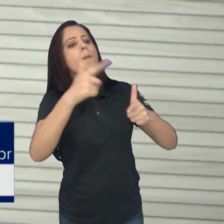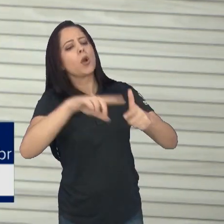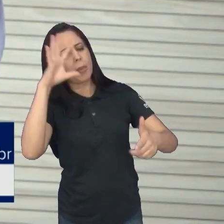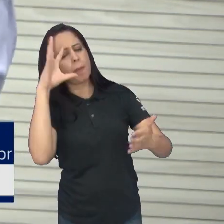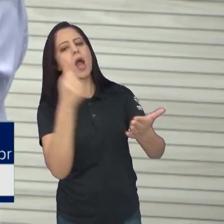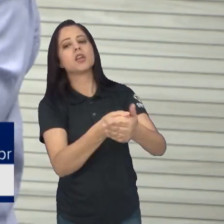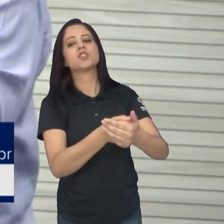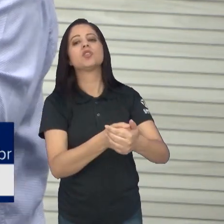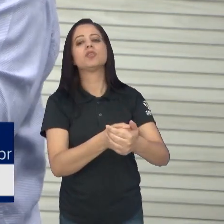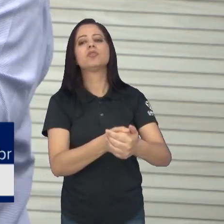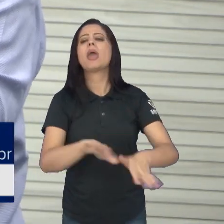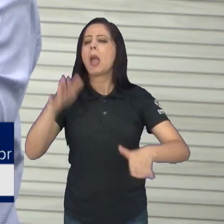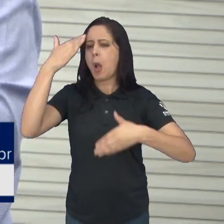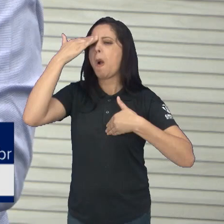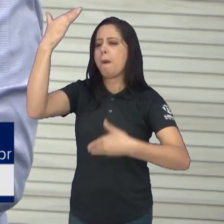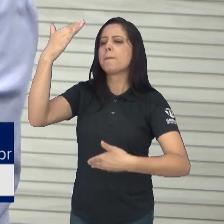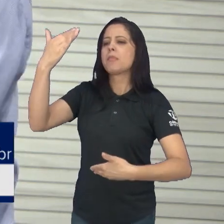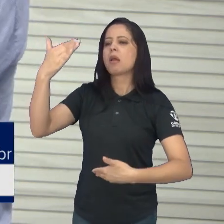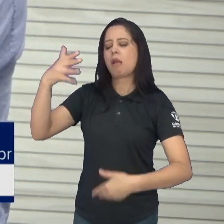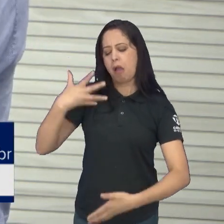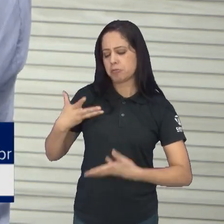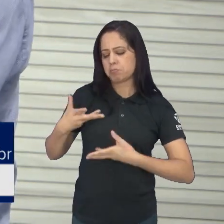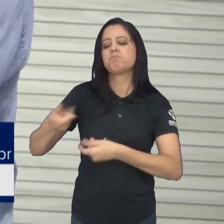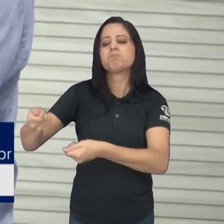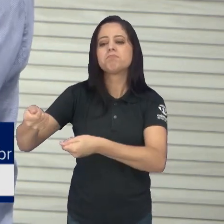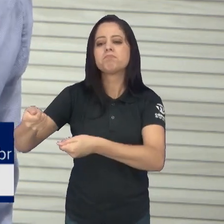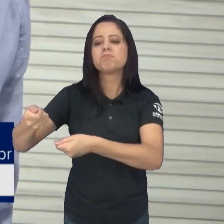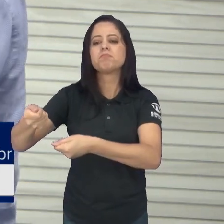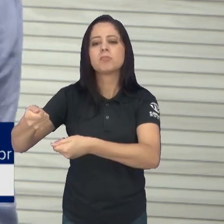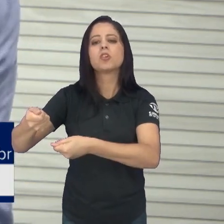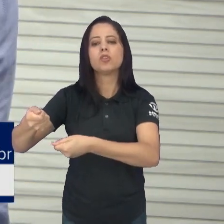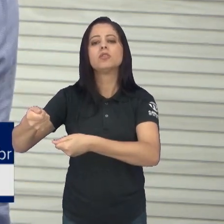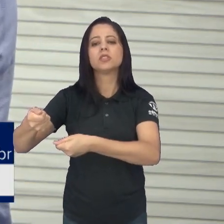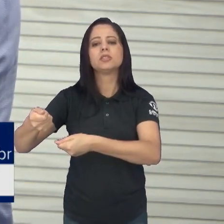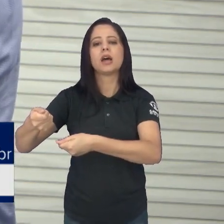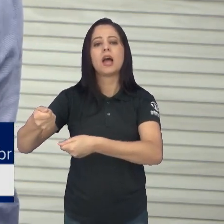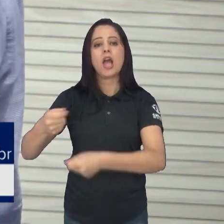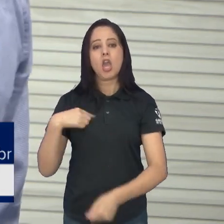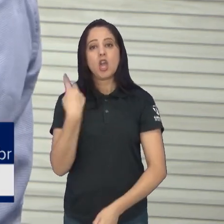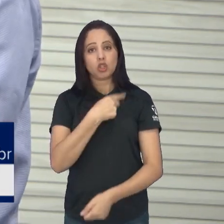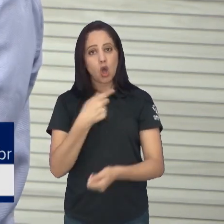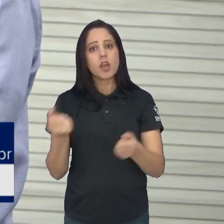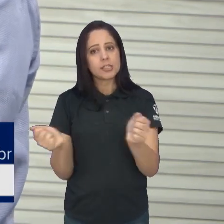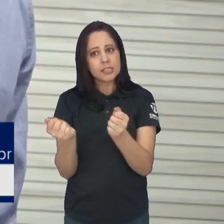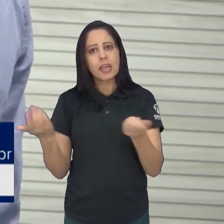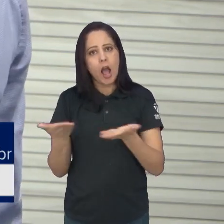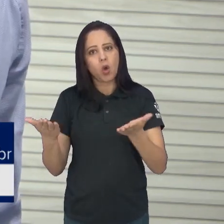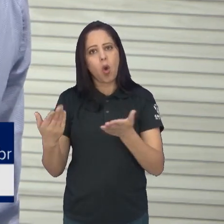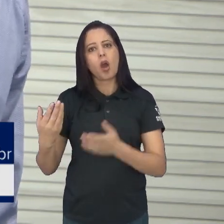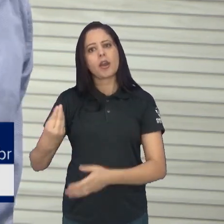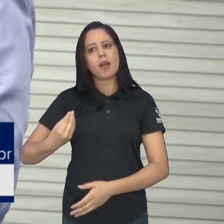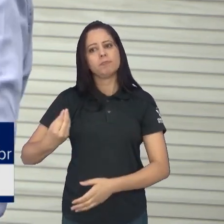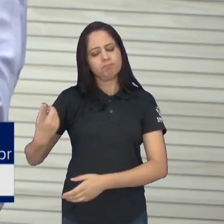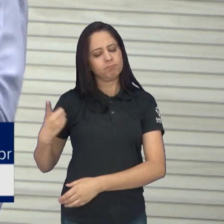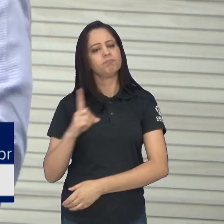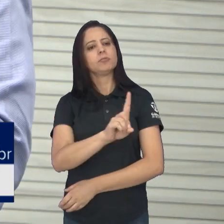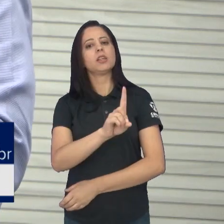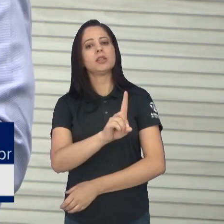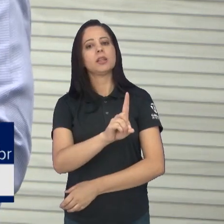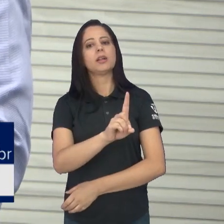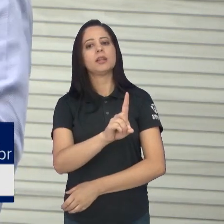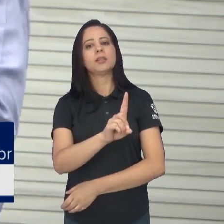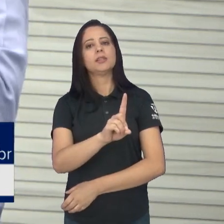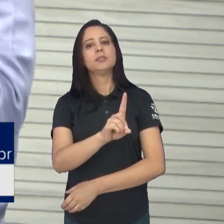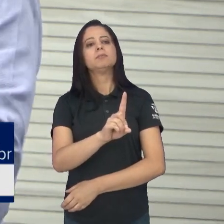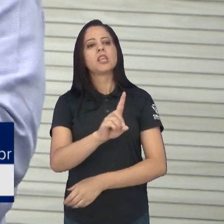obrigado, vereador Fabião Zagueiro, por ter conseguido essa agenda, a gente lá presente. Eu tenho certeza que estaremos fazendo a nossa